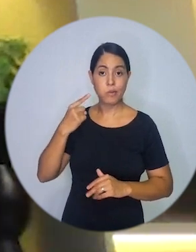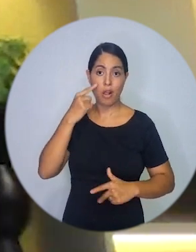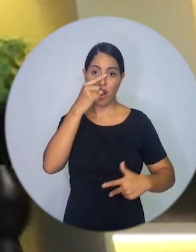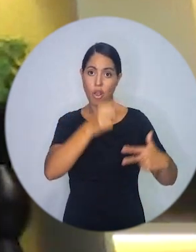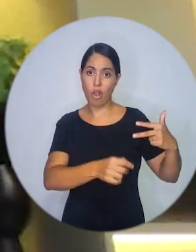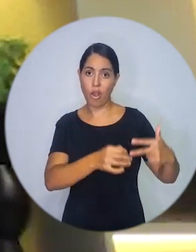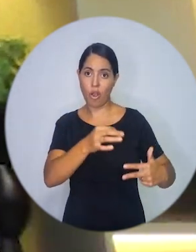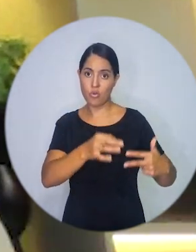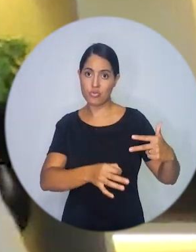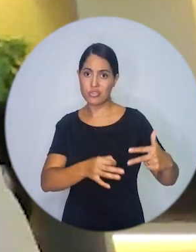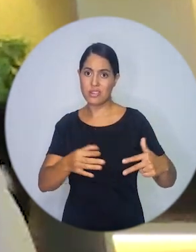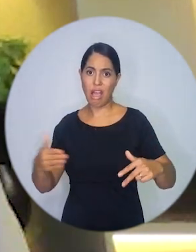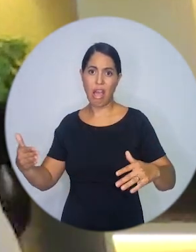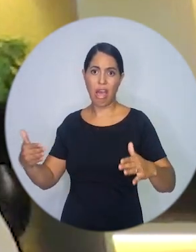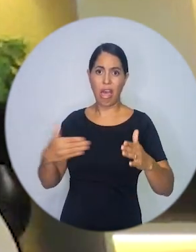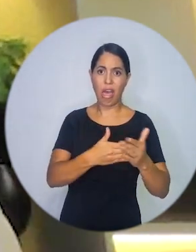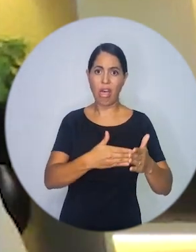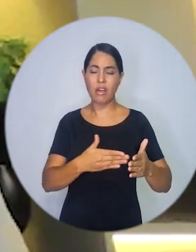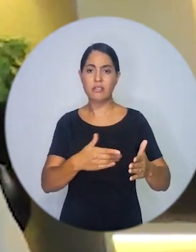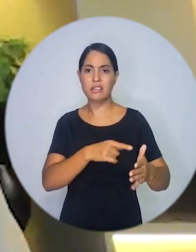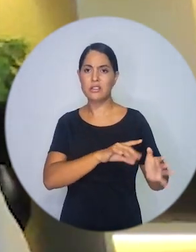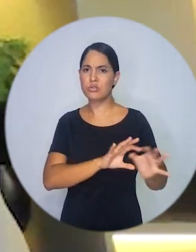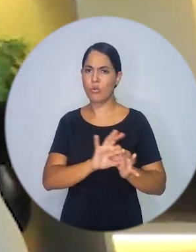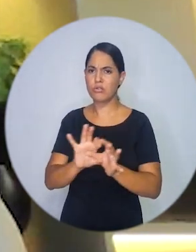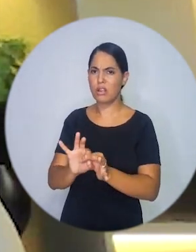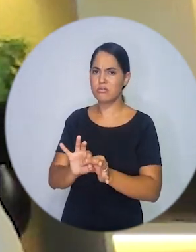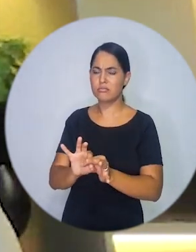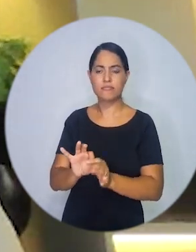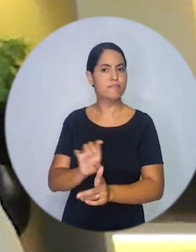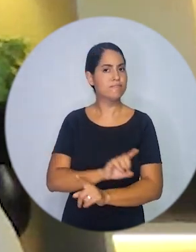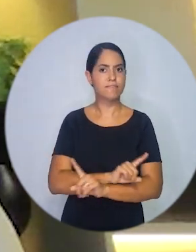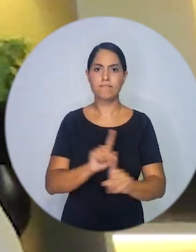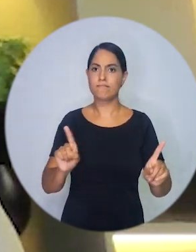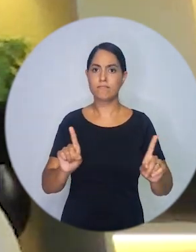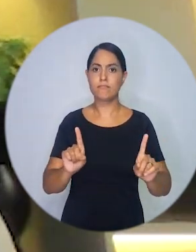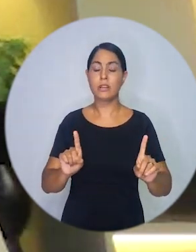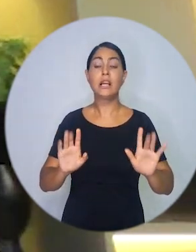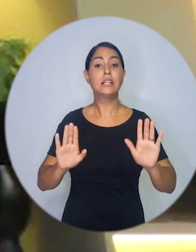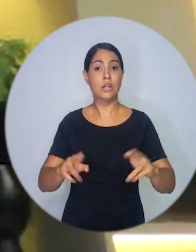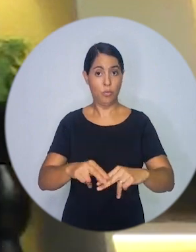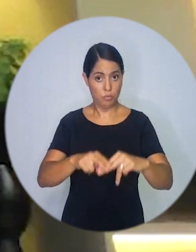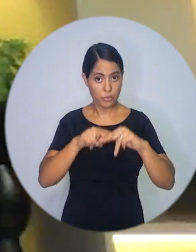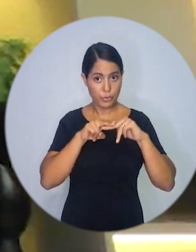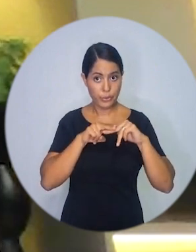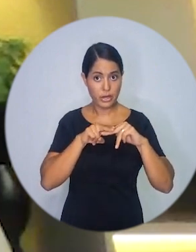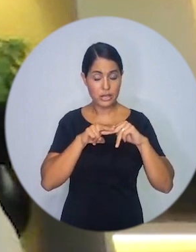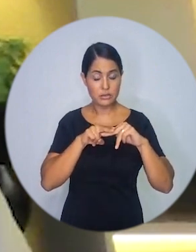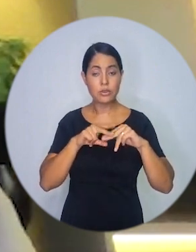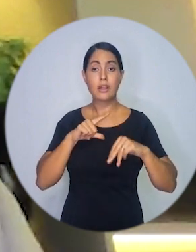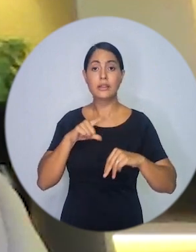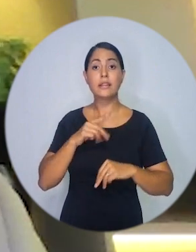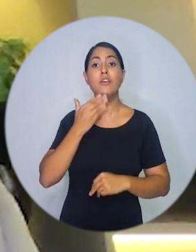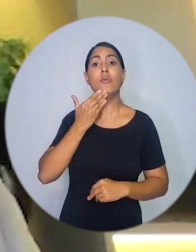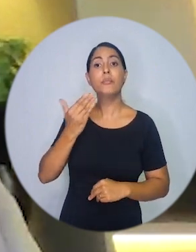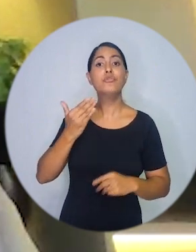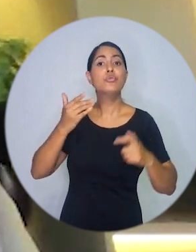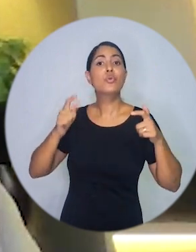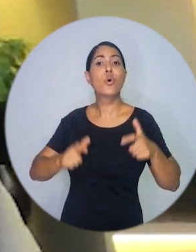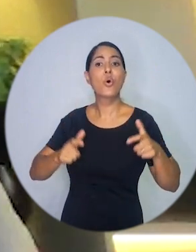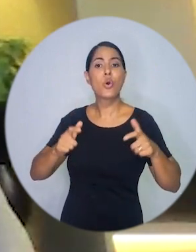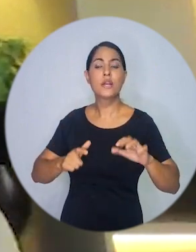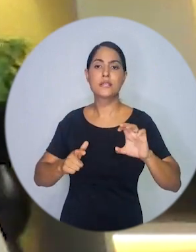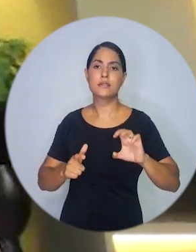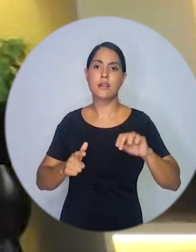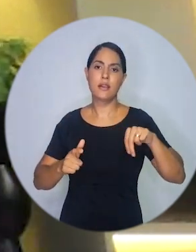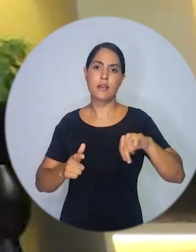ao magistrado, né? E em razão disso é que foi feito o pedido de providências junto ao